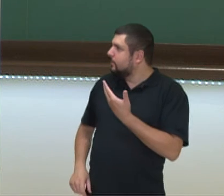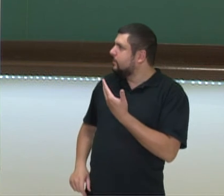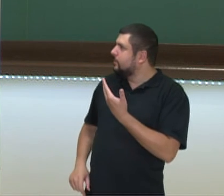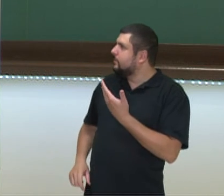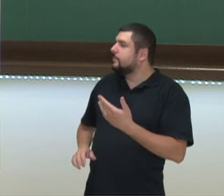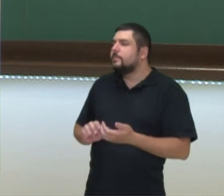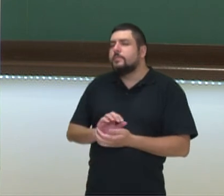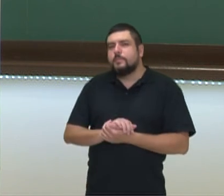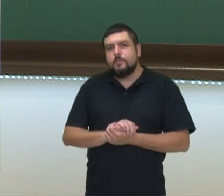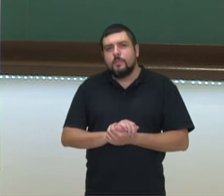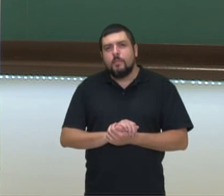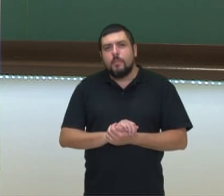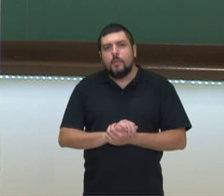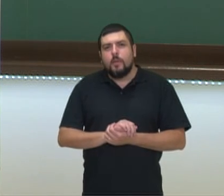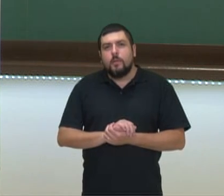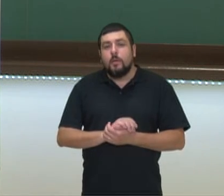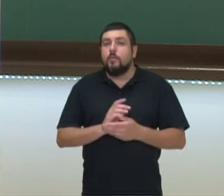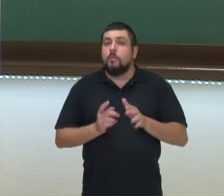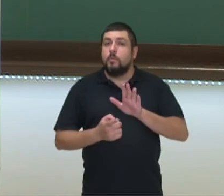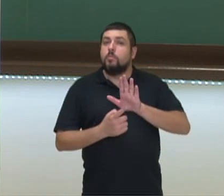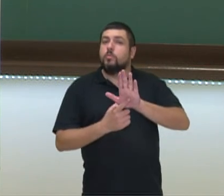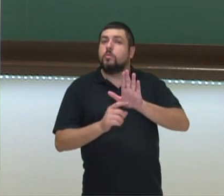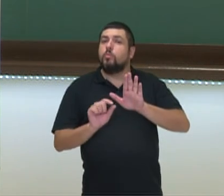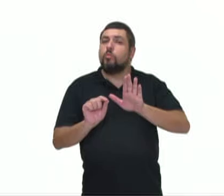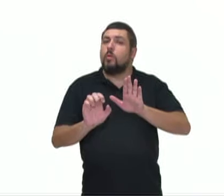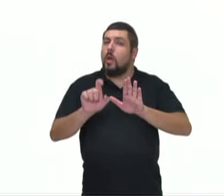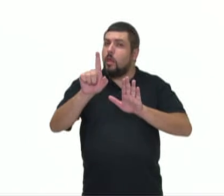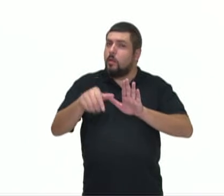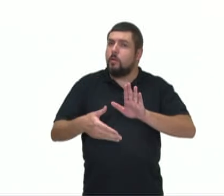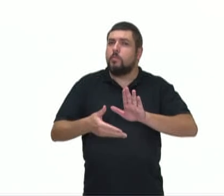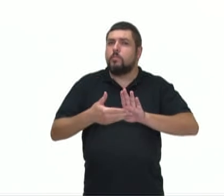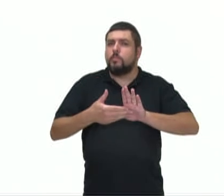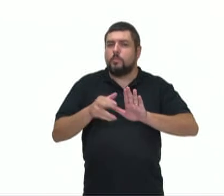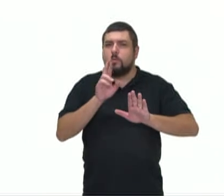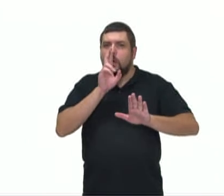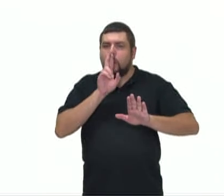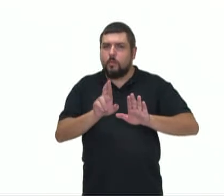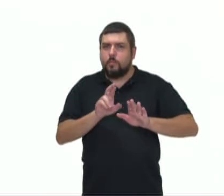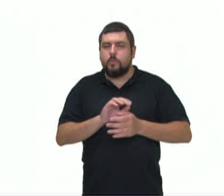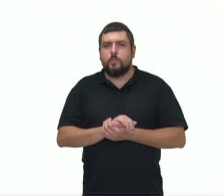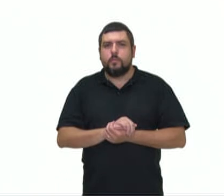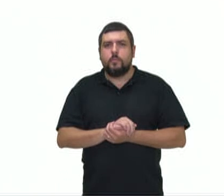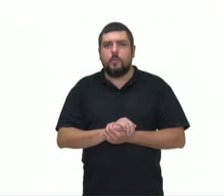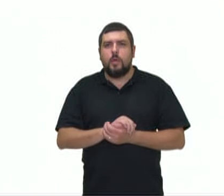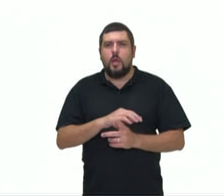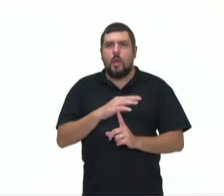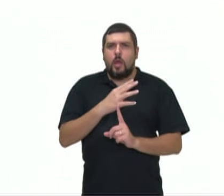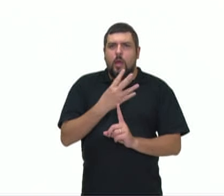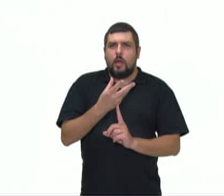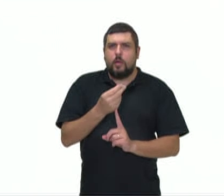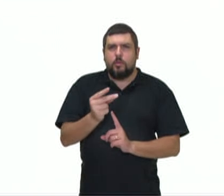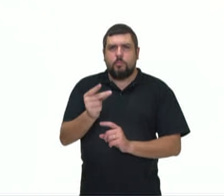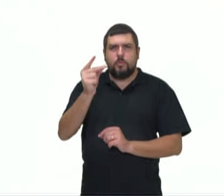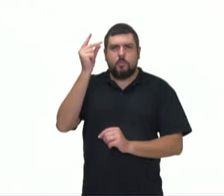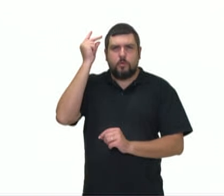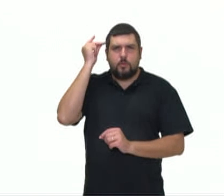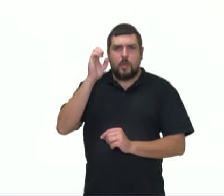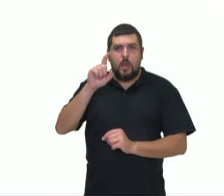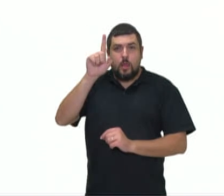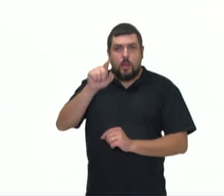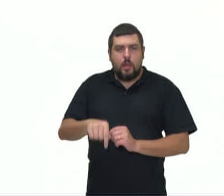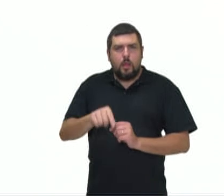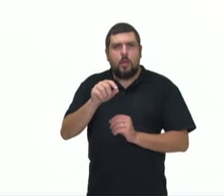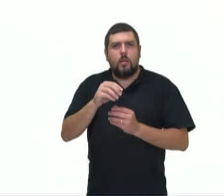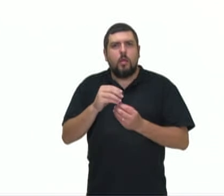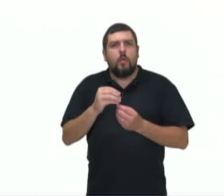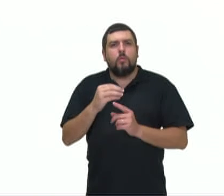apresentar para vocês uma possibilidade de resposta, né? A arte da pré-história é composta por um conjunto de produções conhecidas como